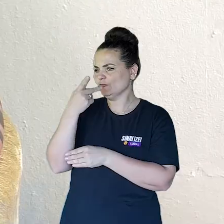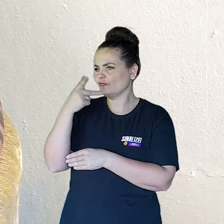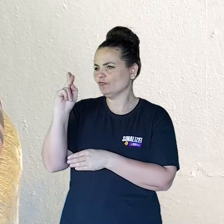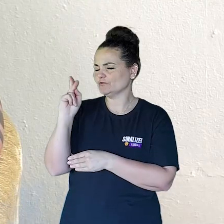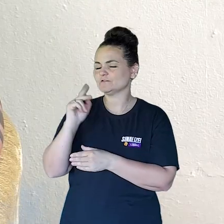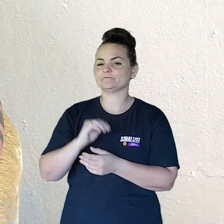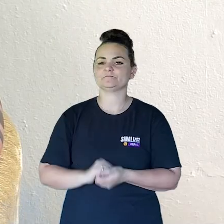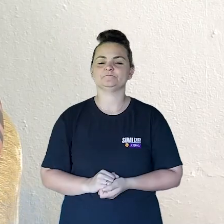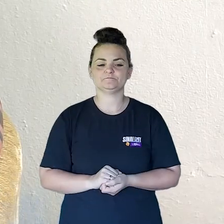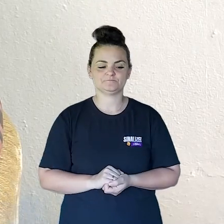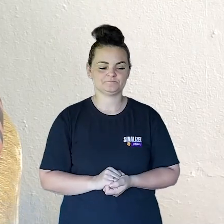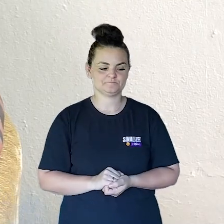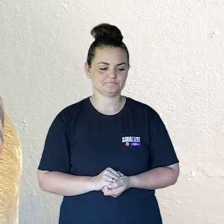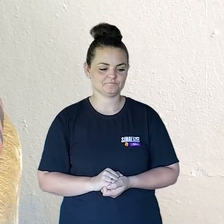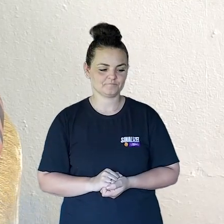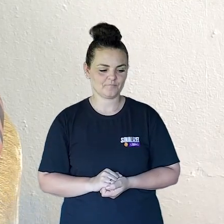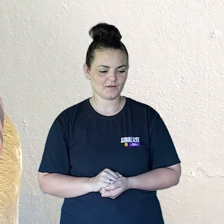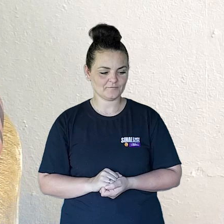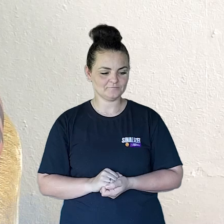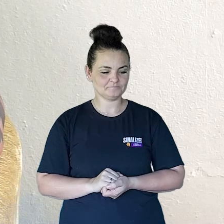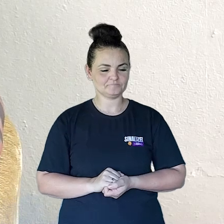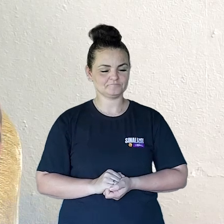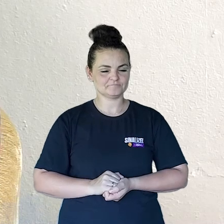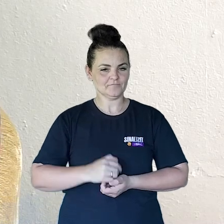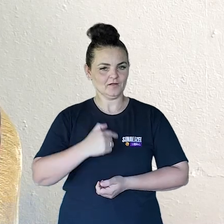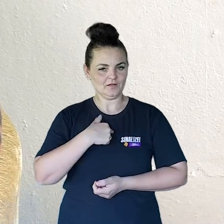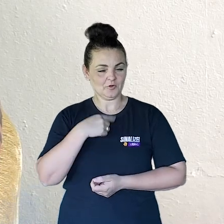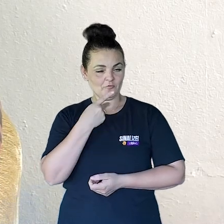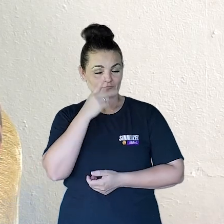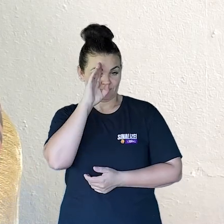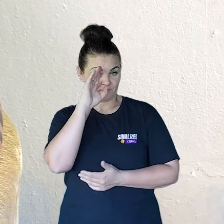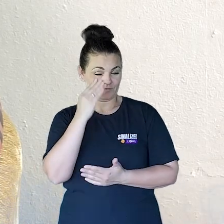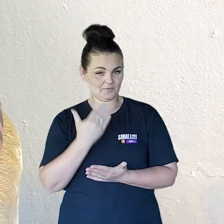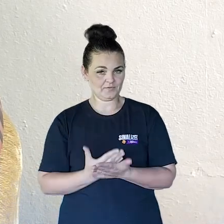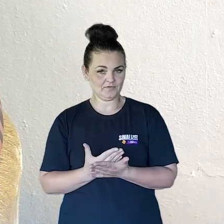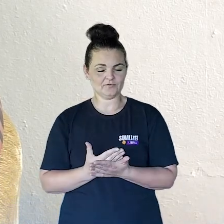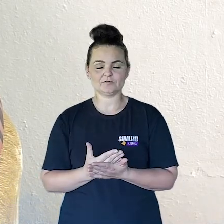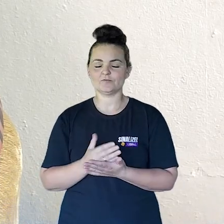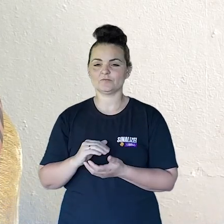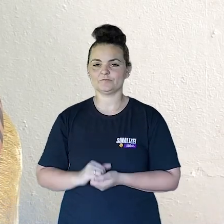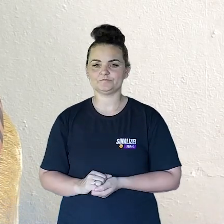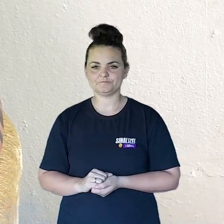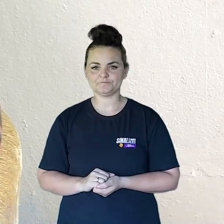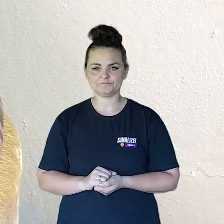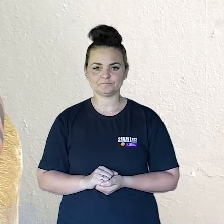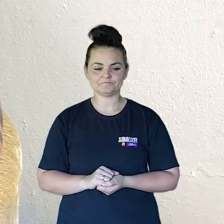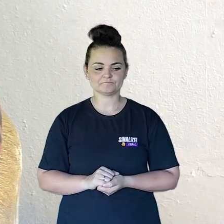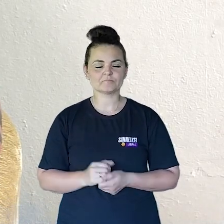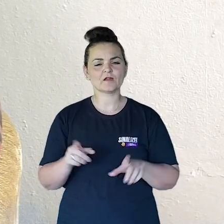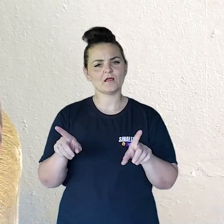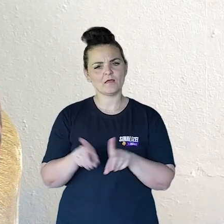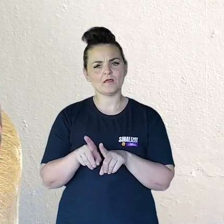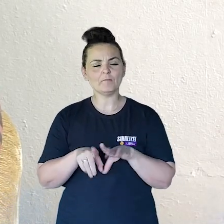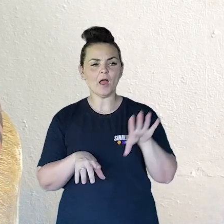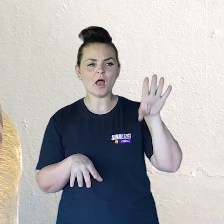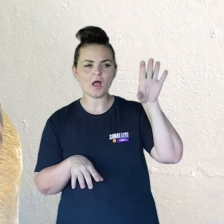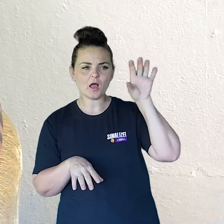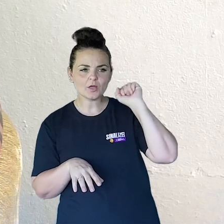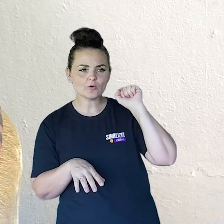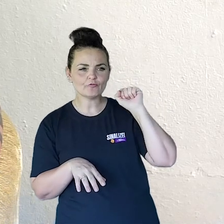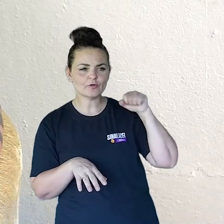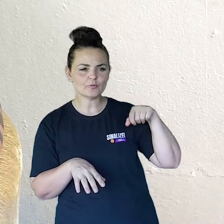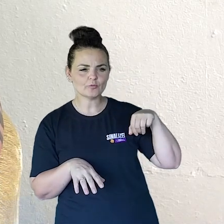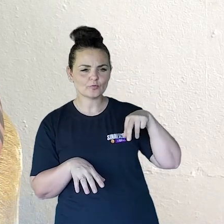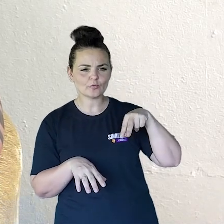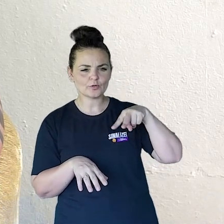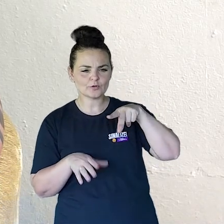Olha, eu vou falar nem só o que eu acredito, mas no que eu ouvi nas ruas, né? Eu